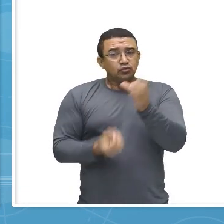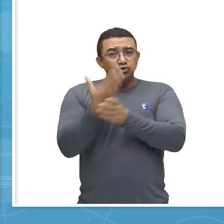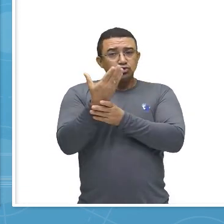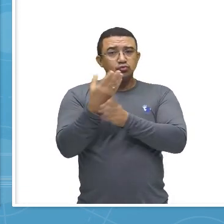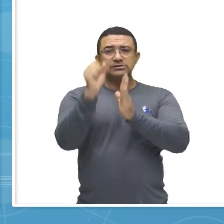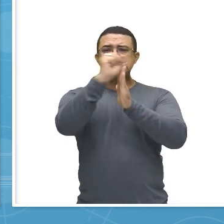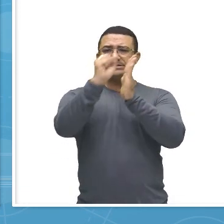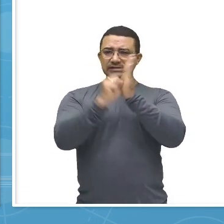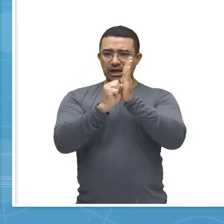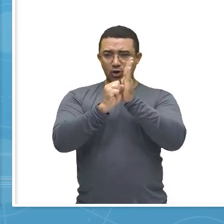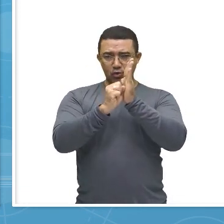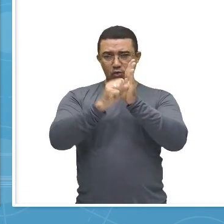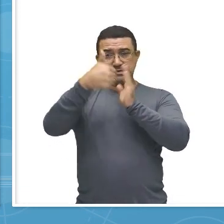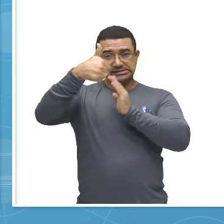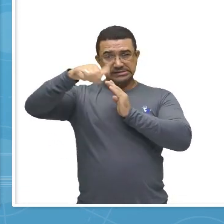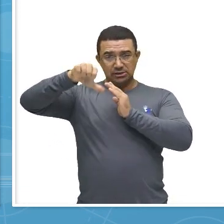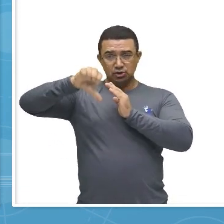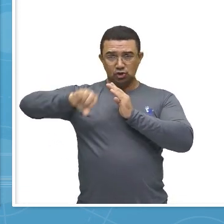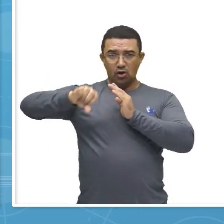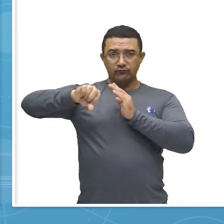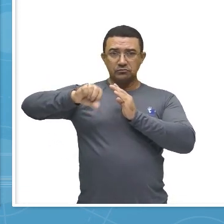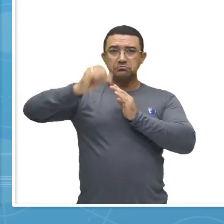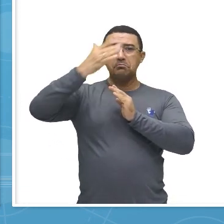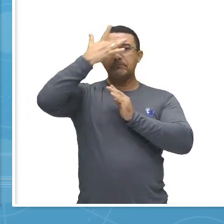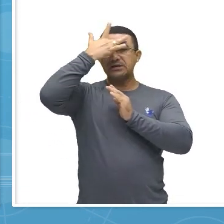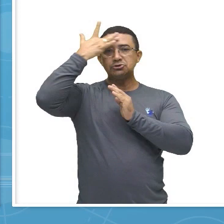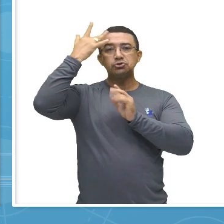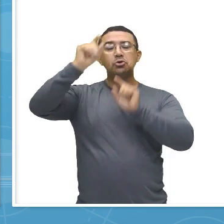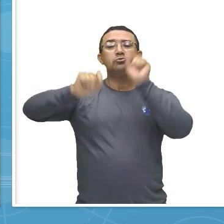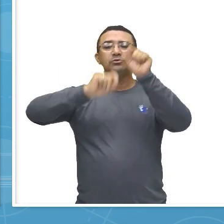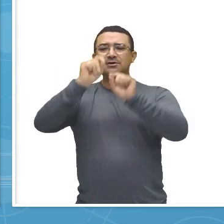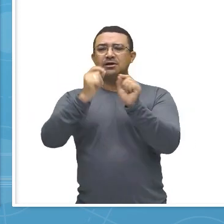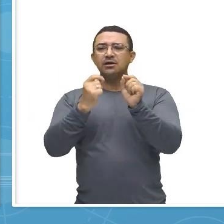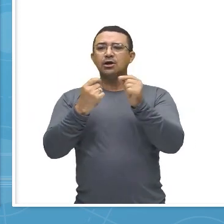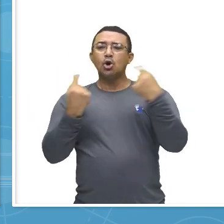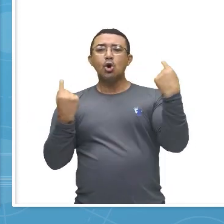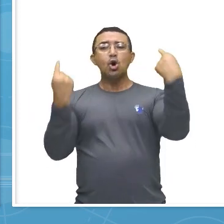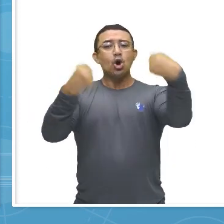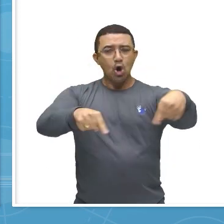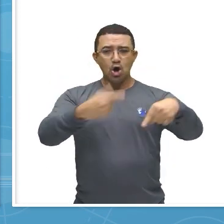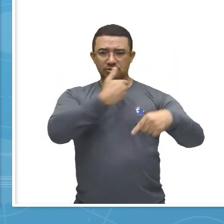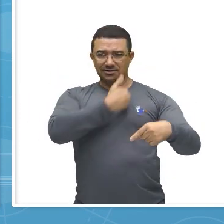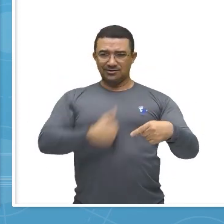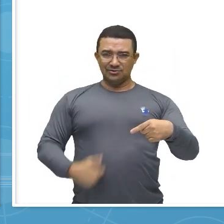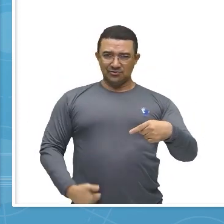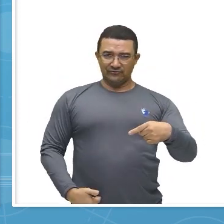século XIX por pessoas opostas ao governo, né?